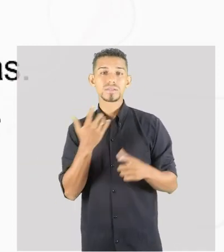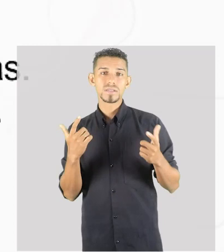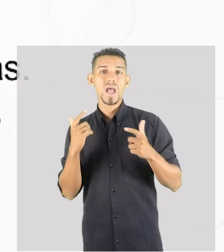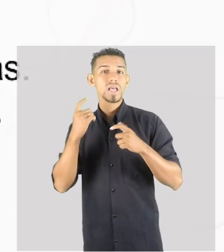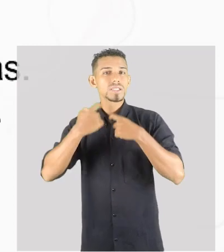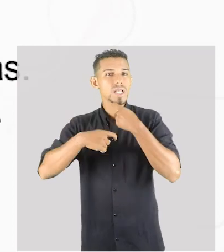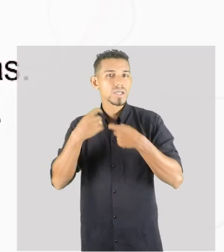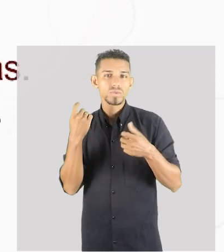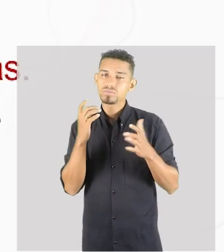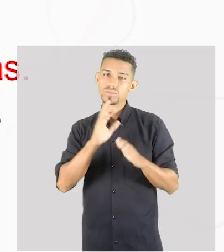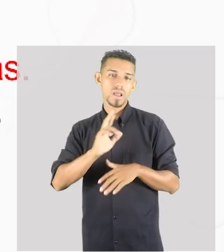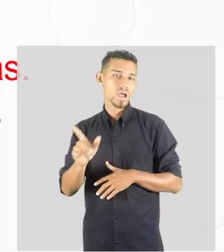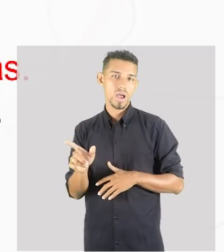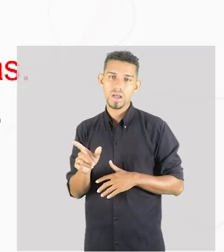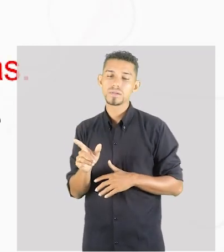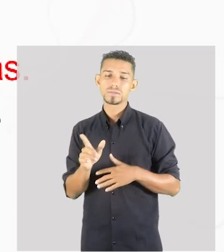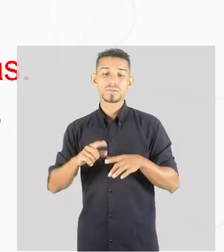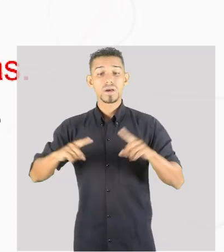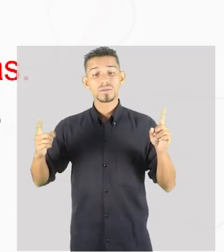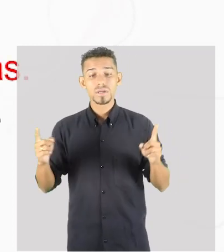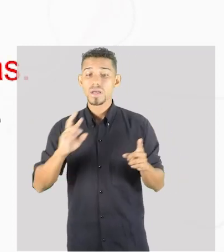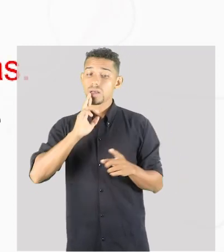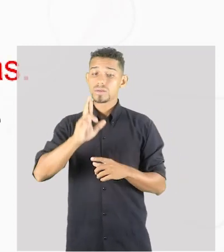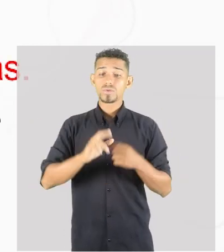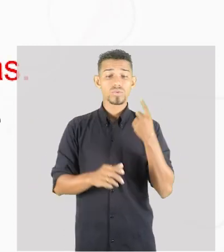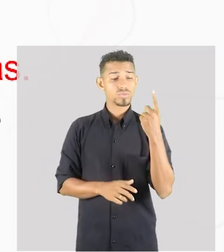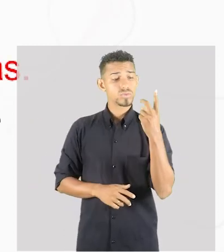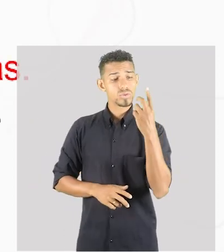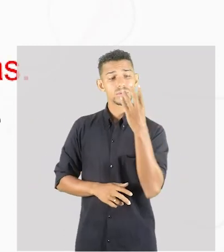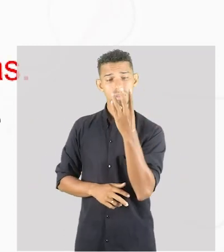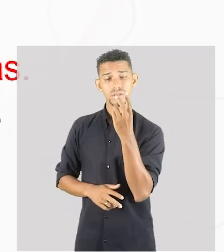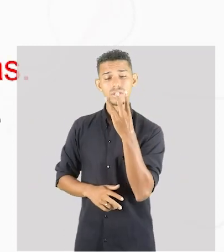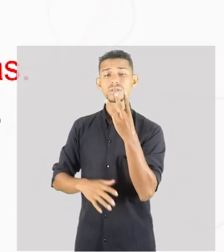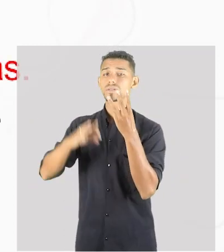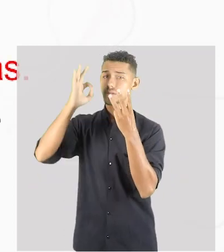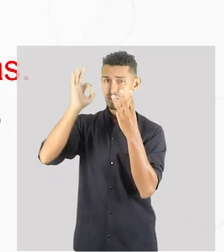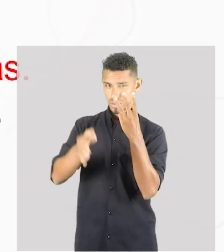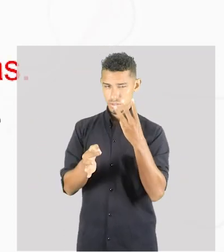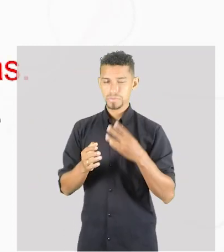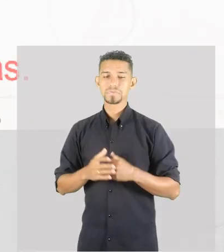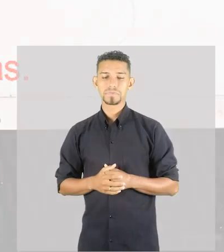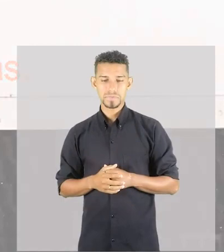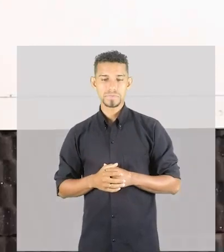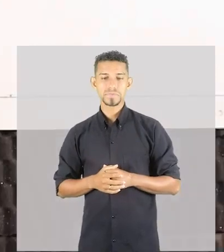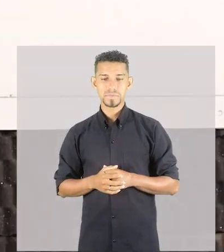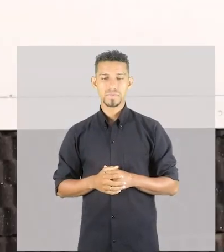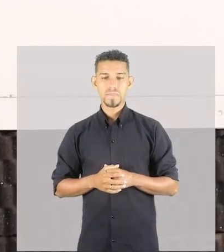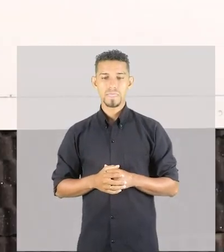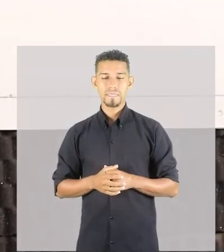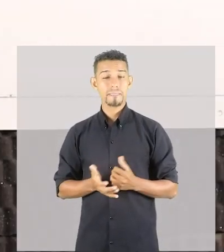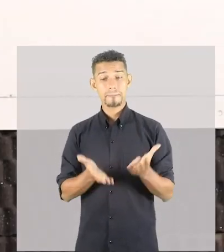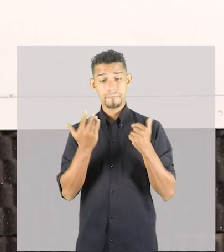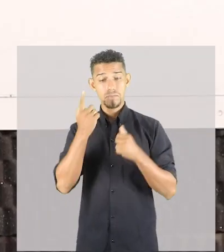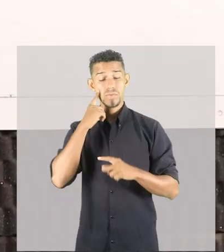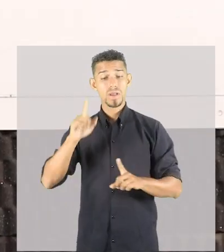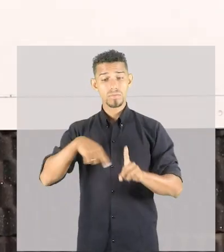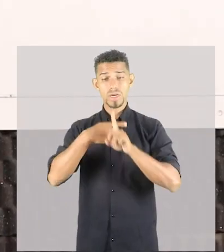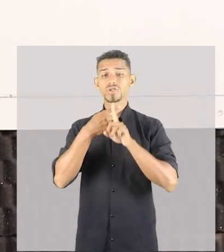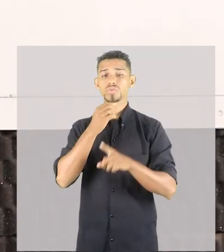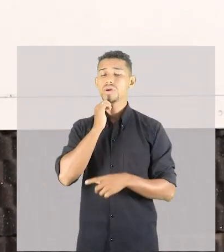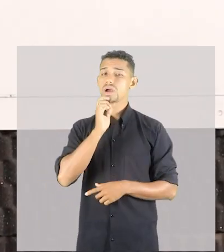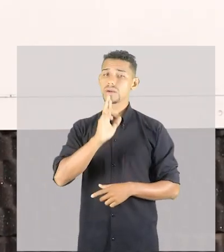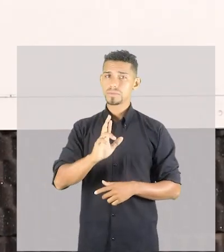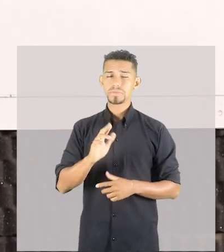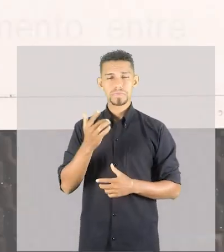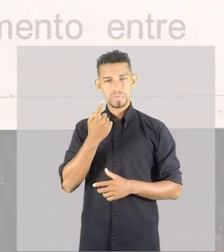herança sexual. Com isso, as afirmativas 1, 2 e 3 vão estar corretas, tá? Vamos lá em mais uma, que